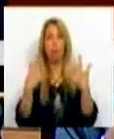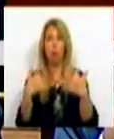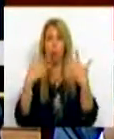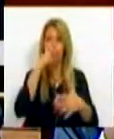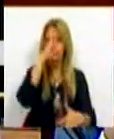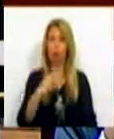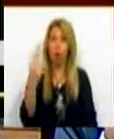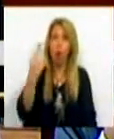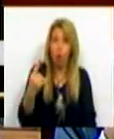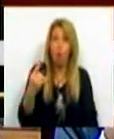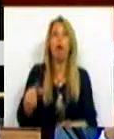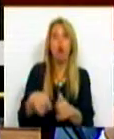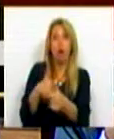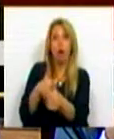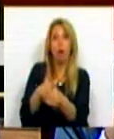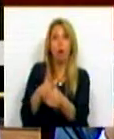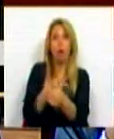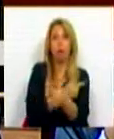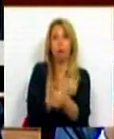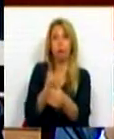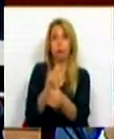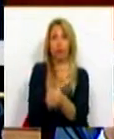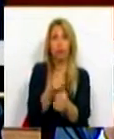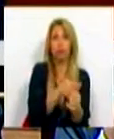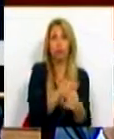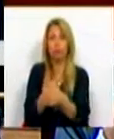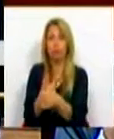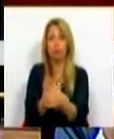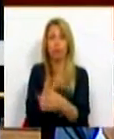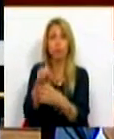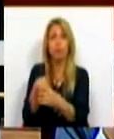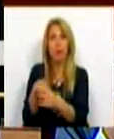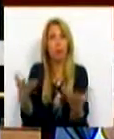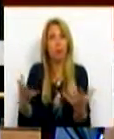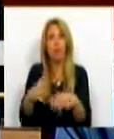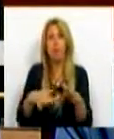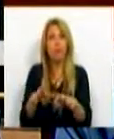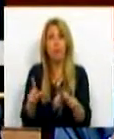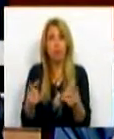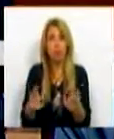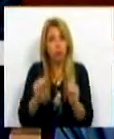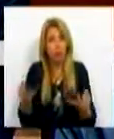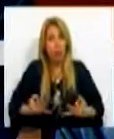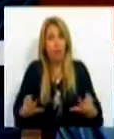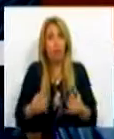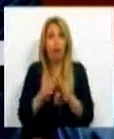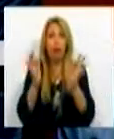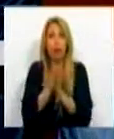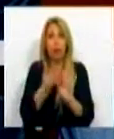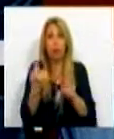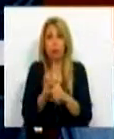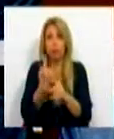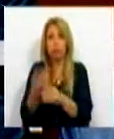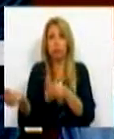É normal que um Orçamento de Estado faça acompanhar uma coisa da outra. Foi exatamente isso que fizemos em todos os exercícios que apresentámos aos portugueses. É exatamente